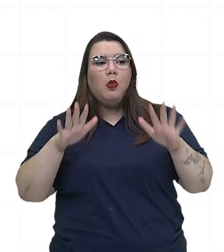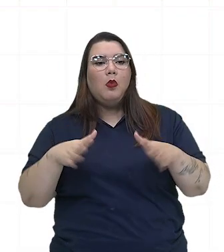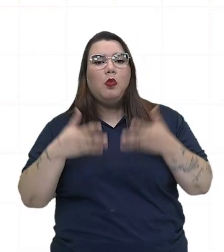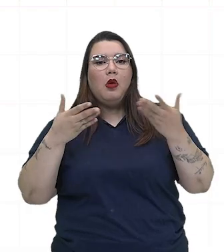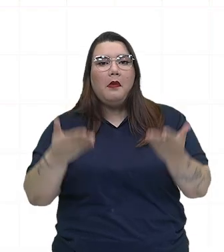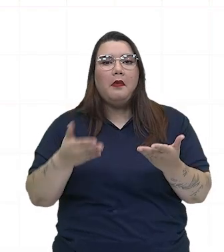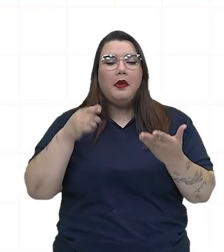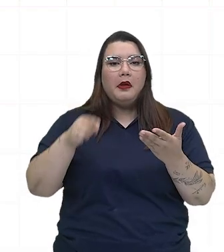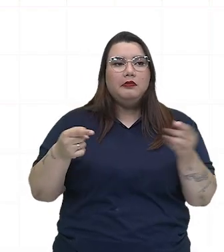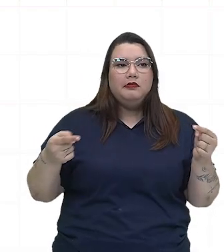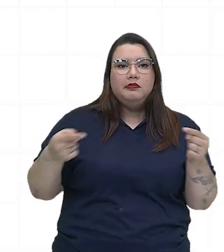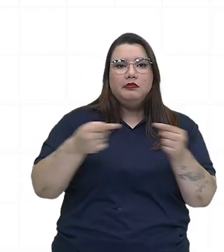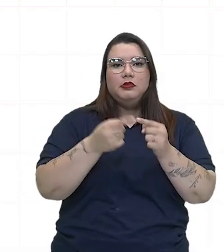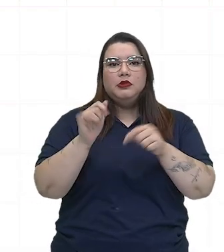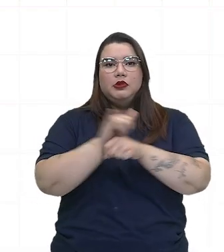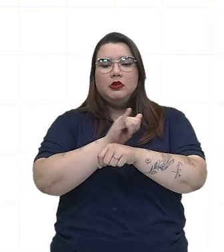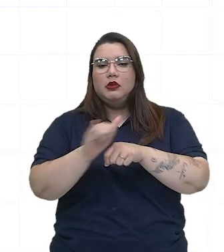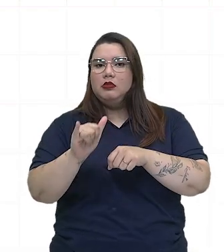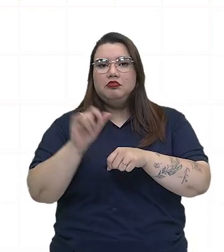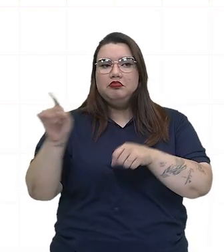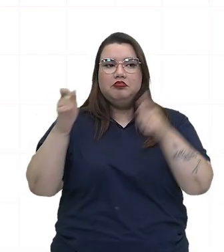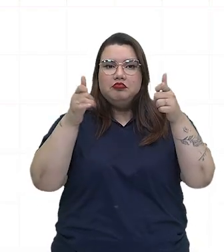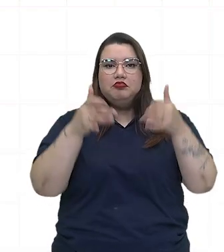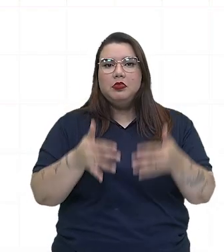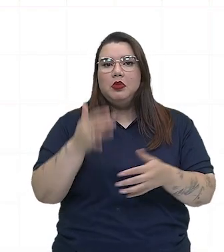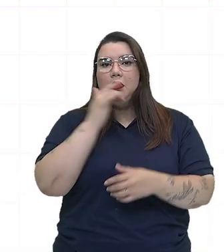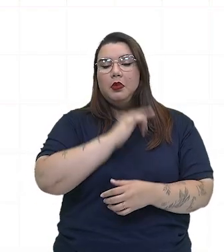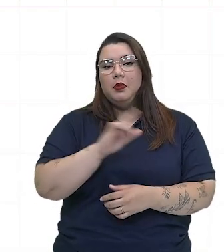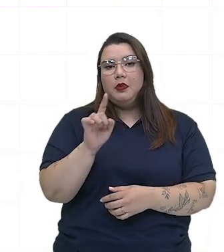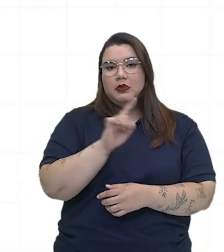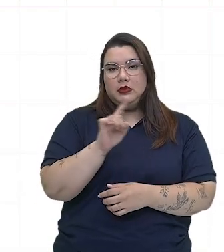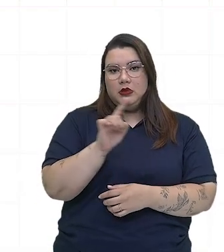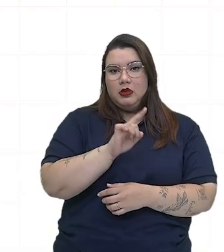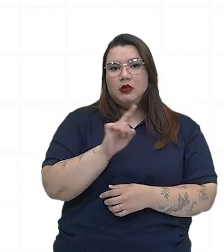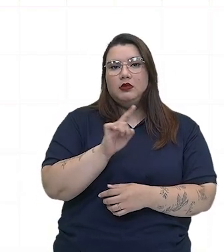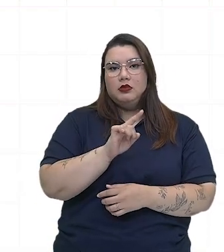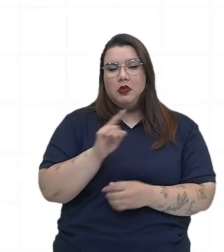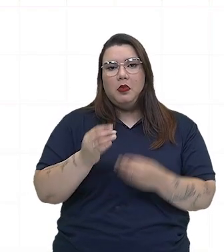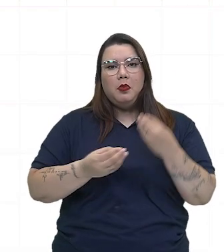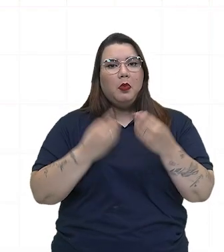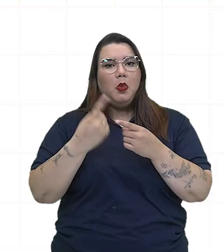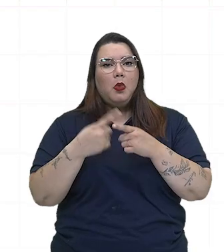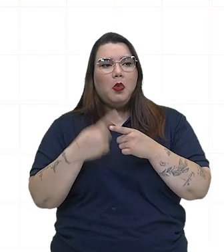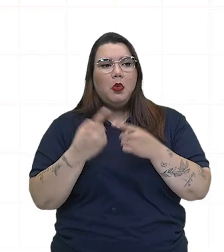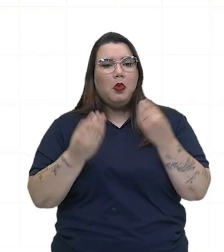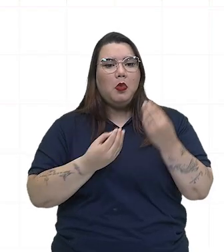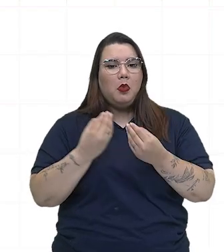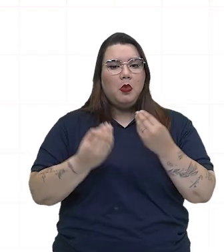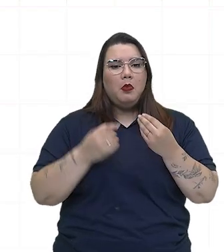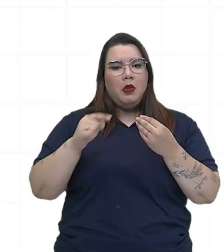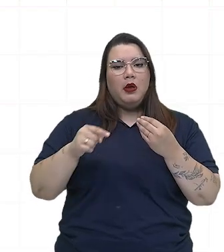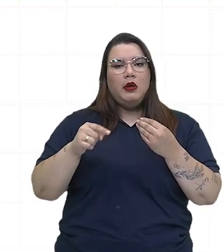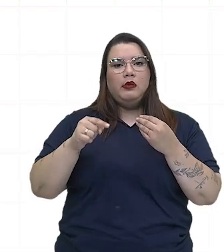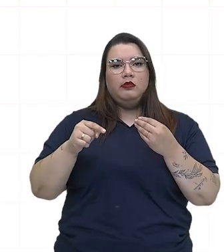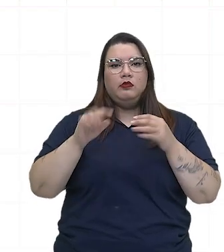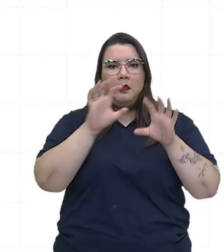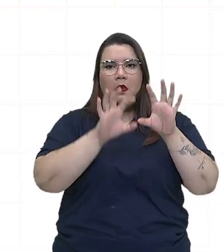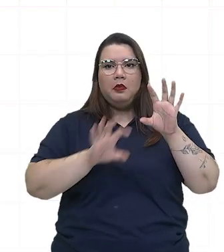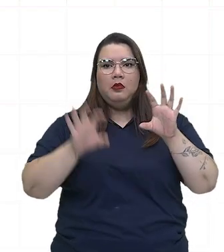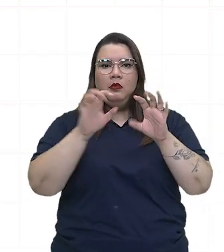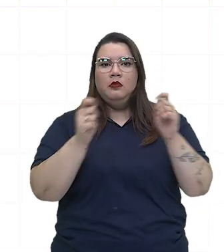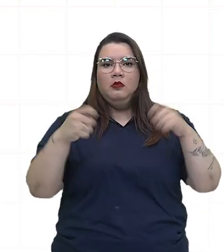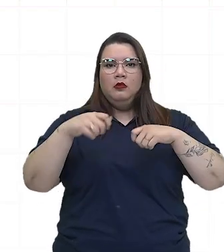esse mecanismo, qual era essa força que fazia com que os continentes se